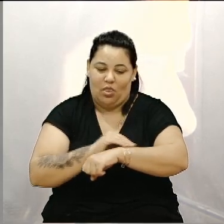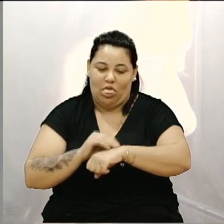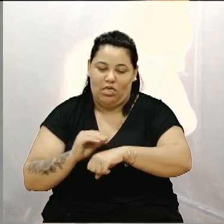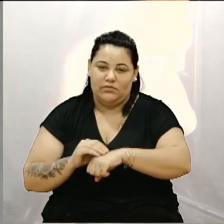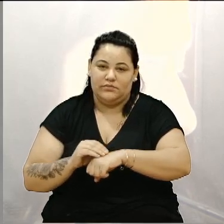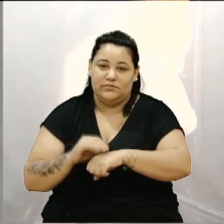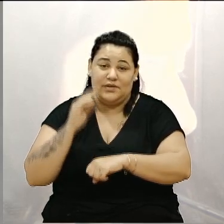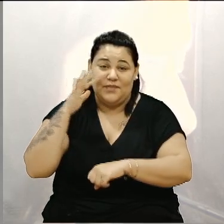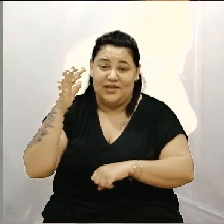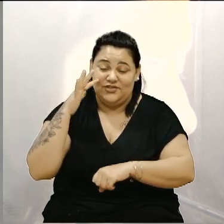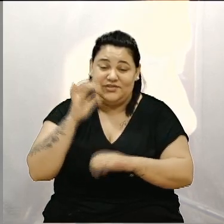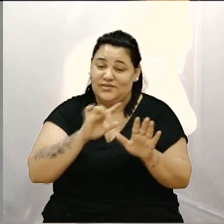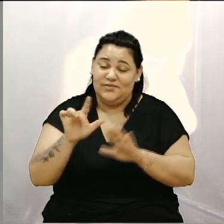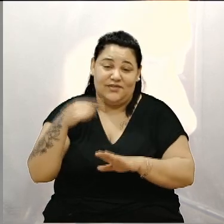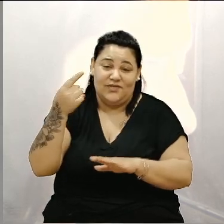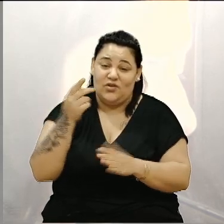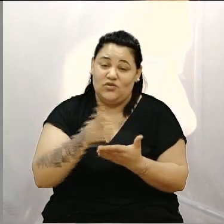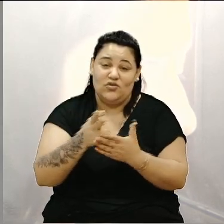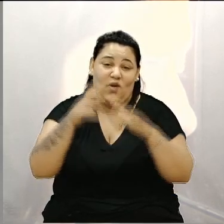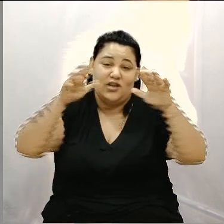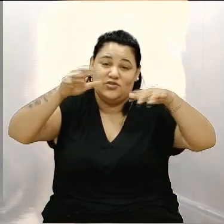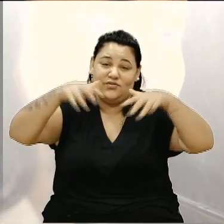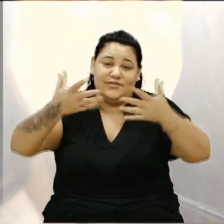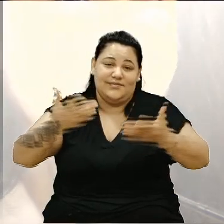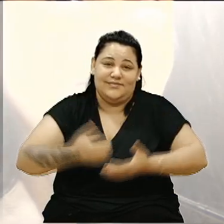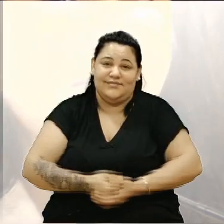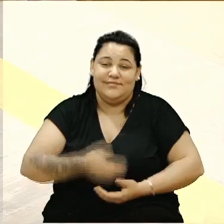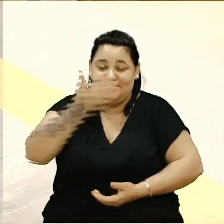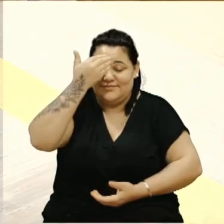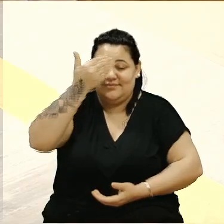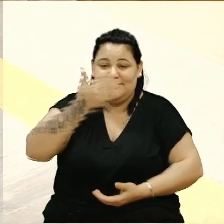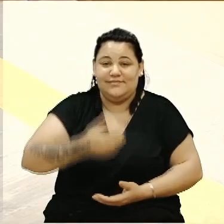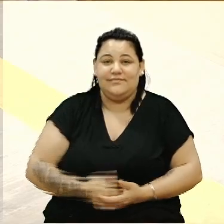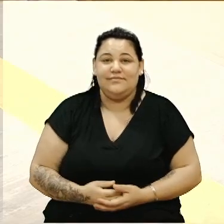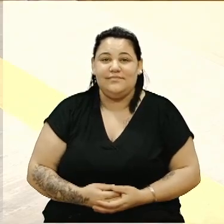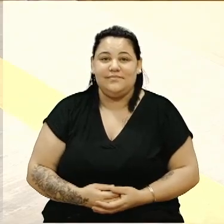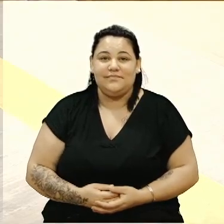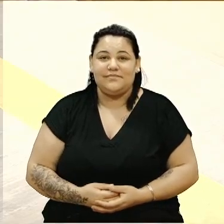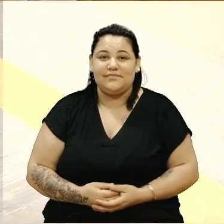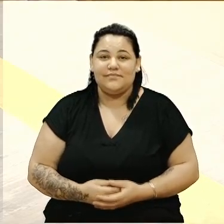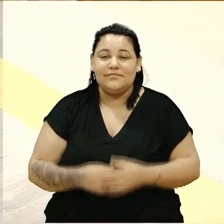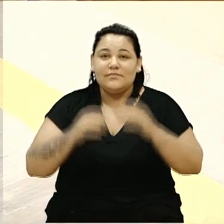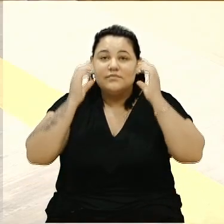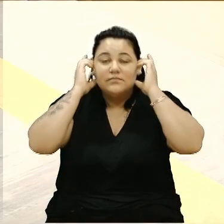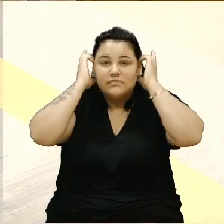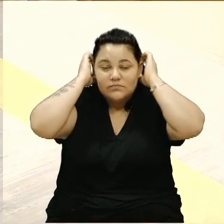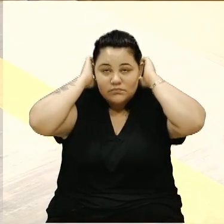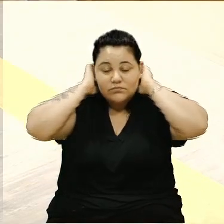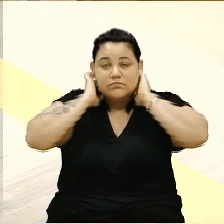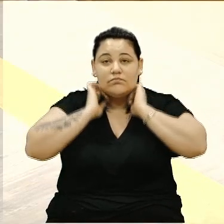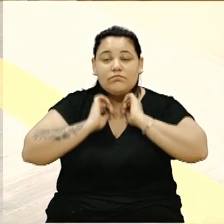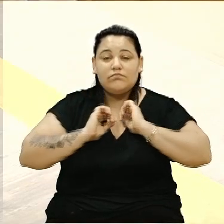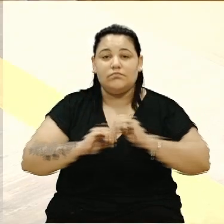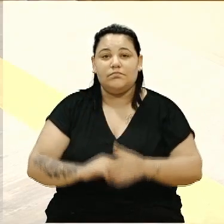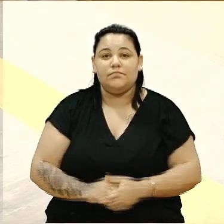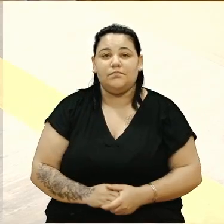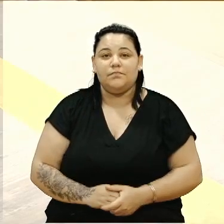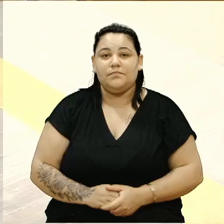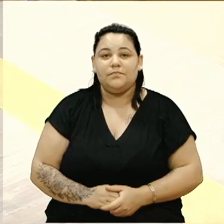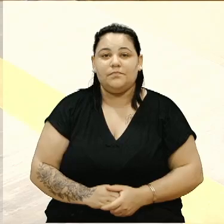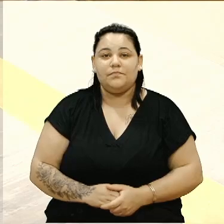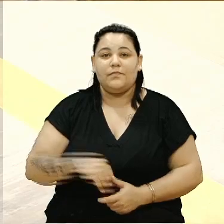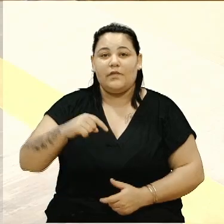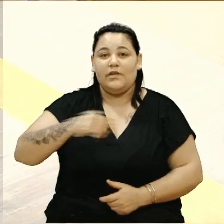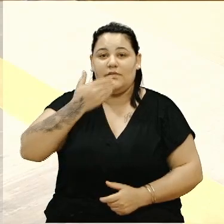imagina o valetão que vai estar. Obrigado, vereador. Obrigado. Nesta indicação que eu faço